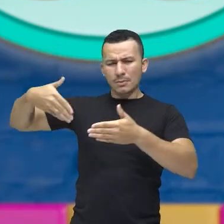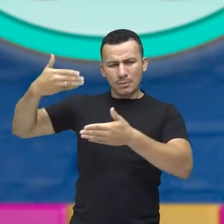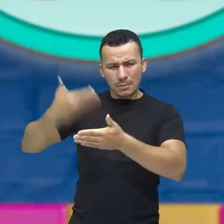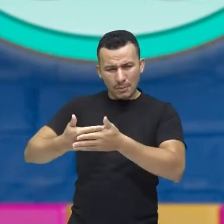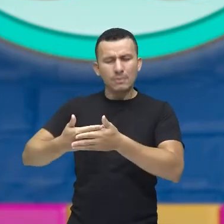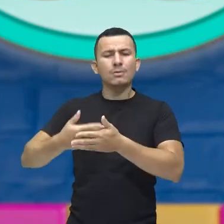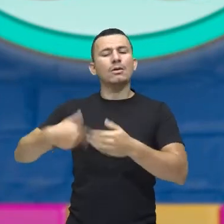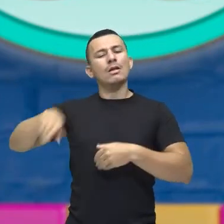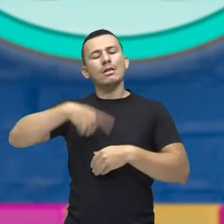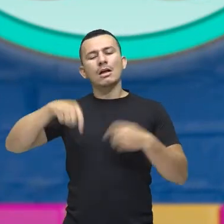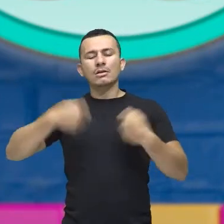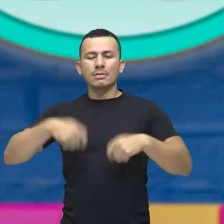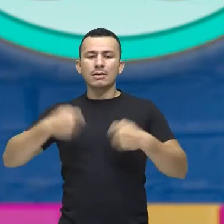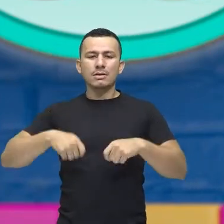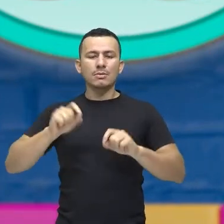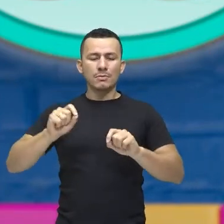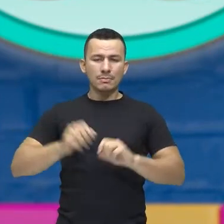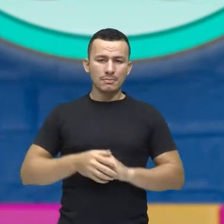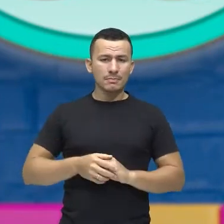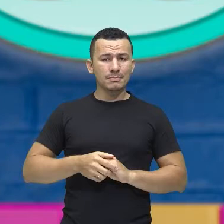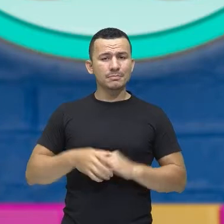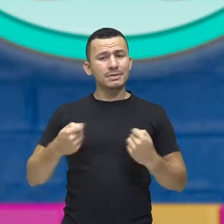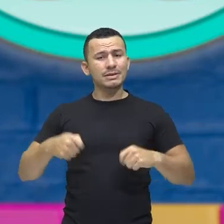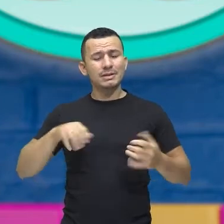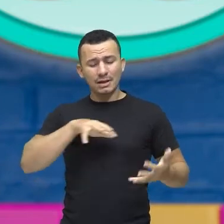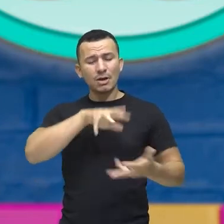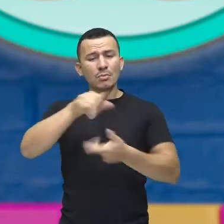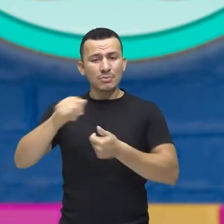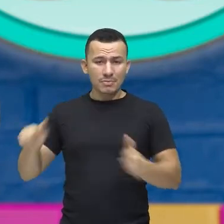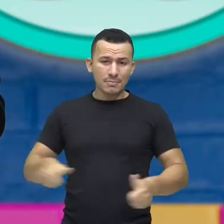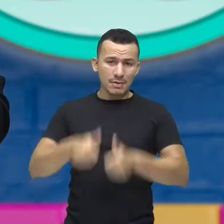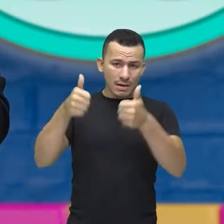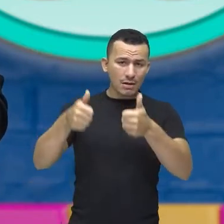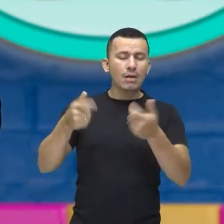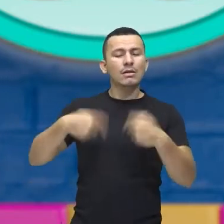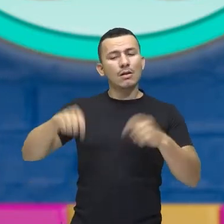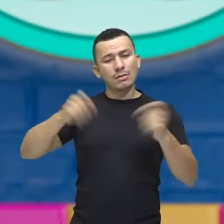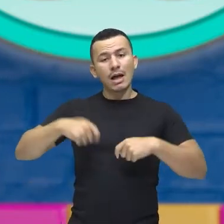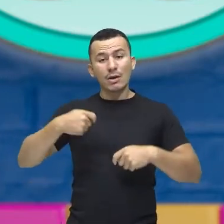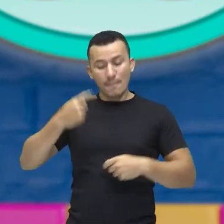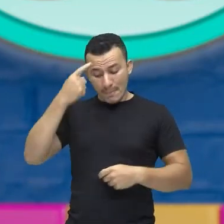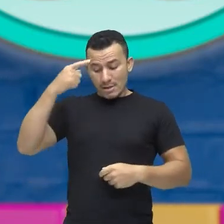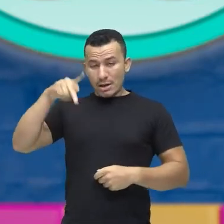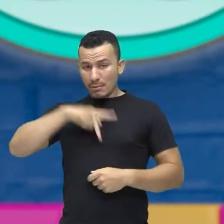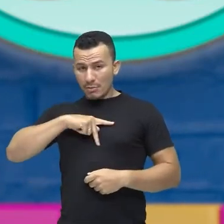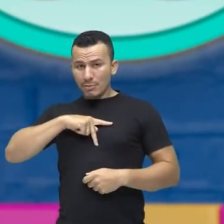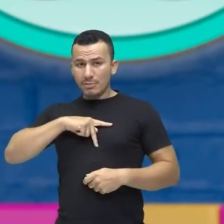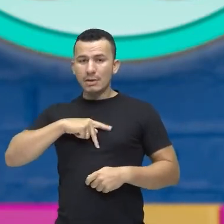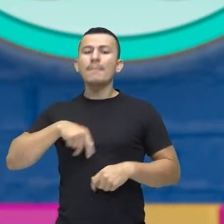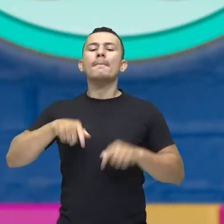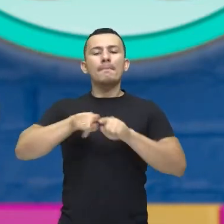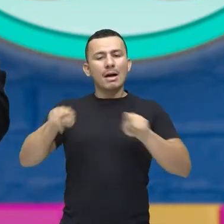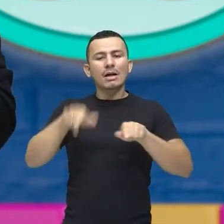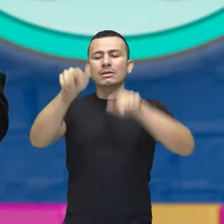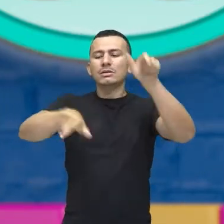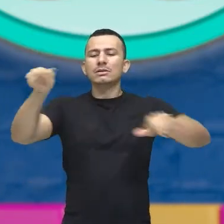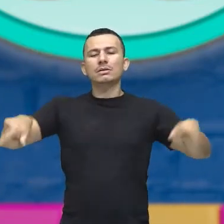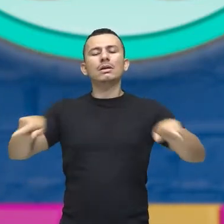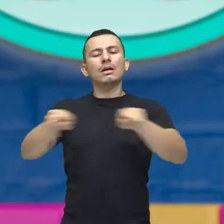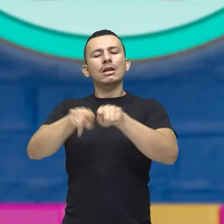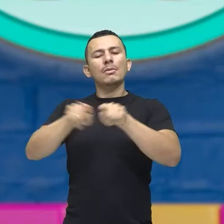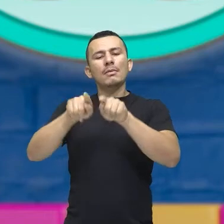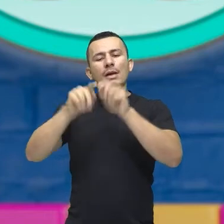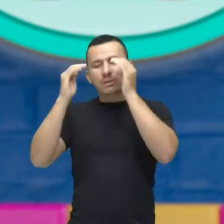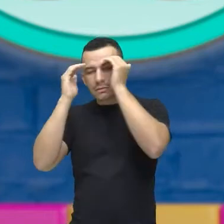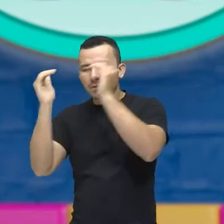quebrar, que a gente precisa de construir, até para que a gente tenha um mundo melhor. Então eu consigo pensar em mim, eu consigo respeitar os meus limites e